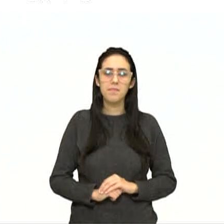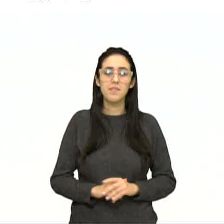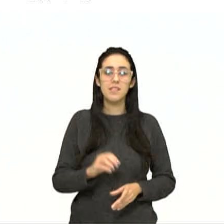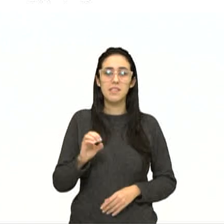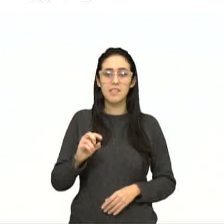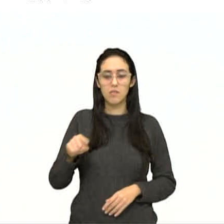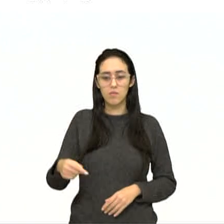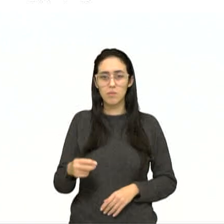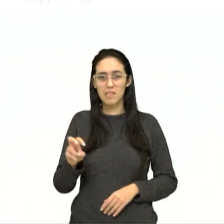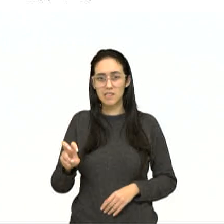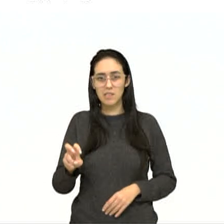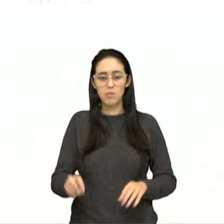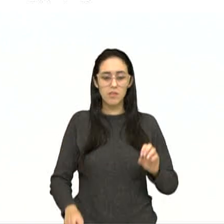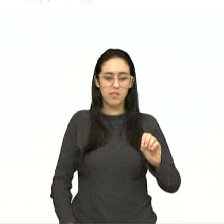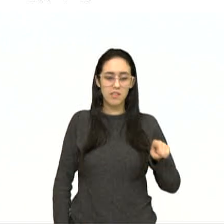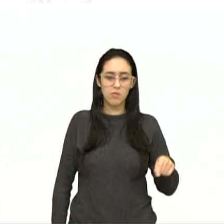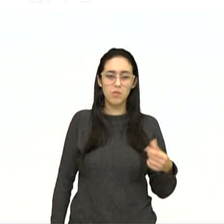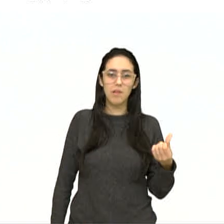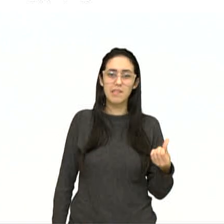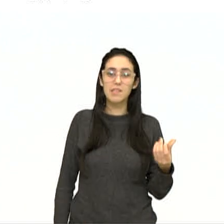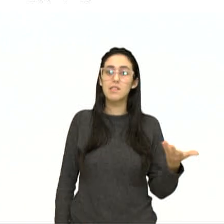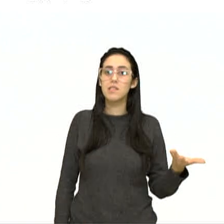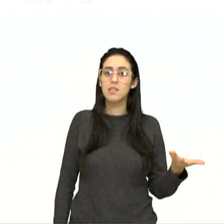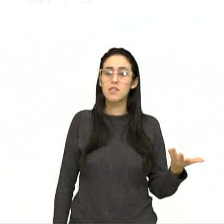0,5 com 0,6 dá